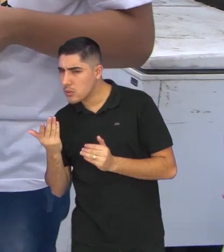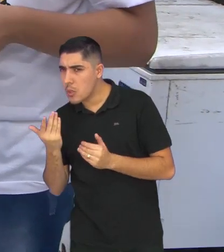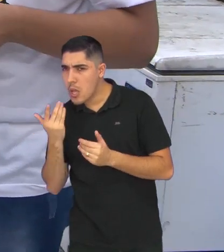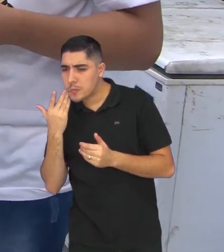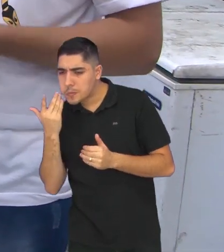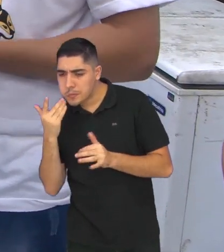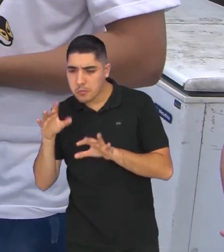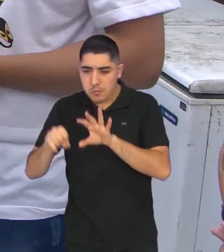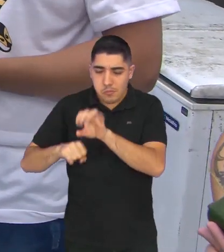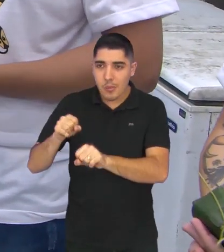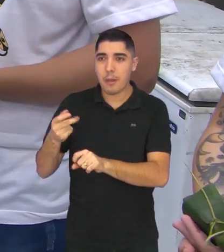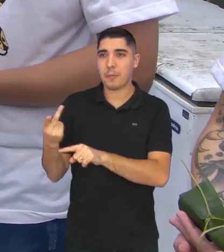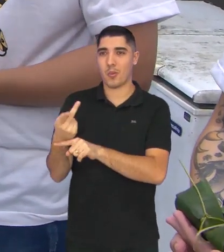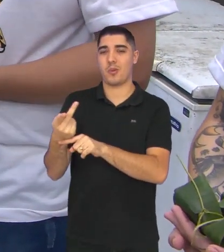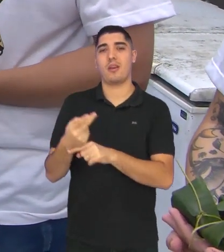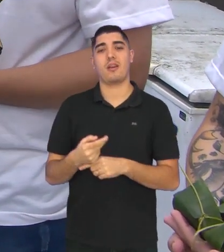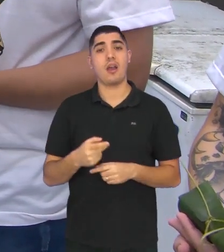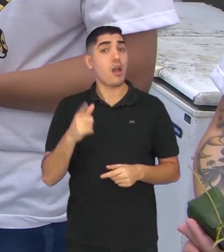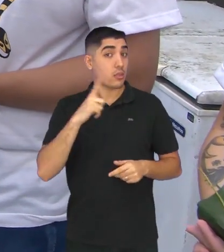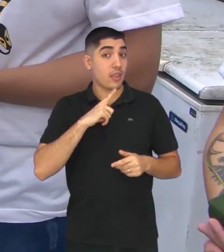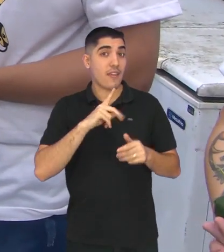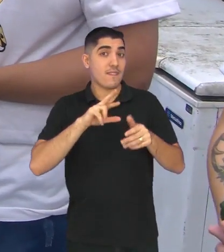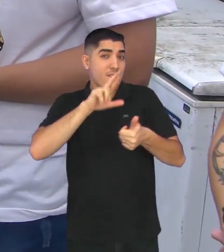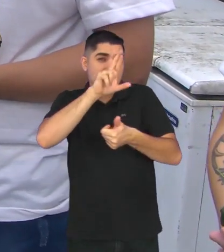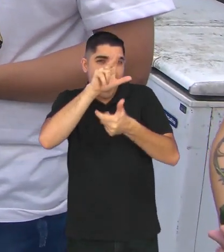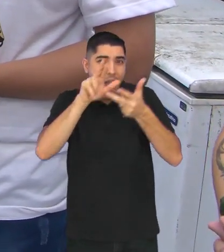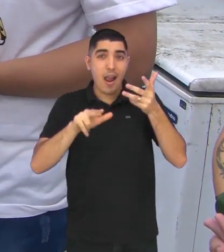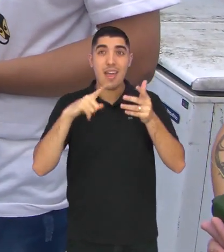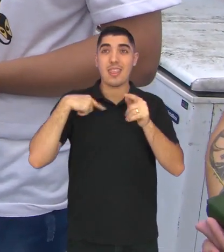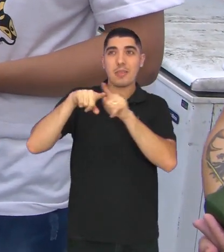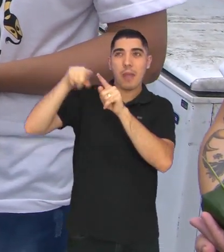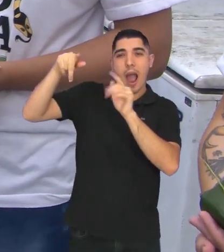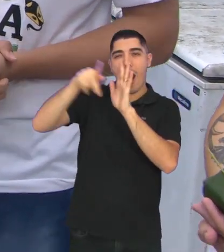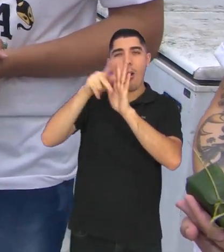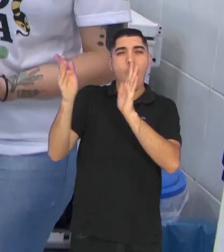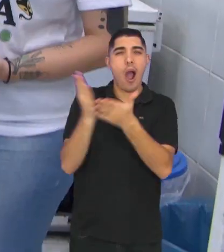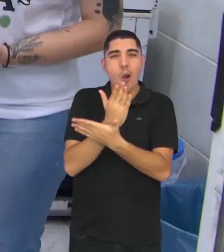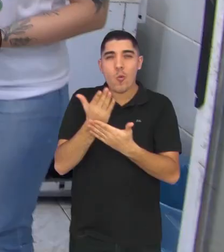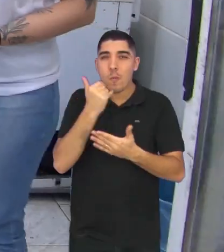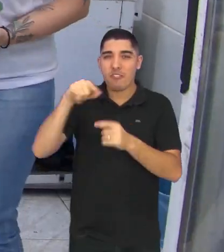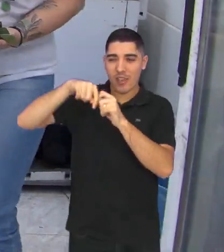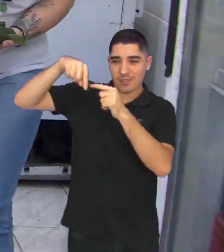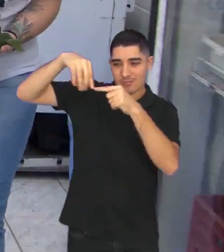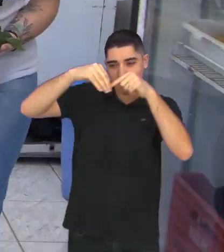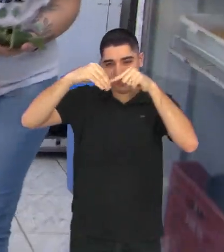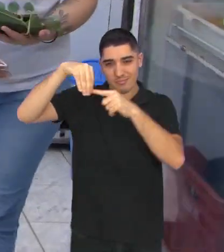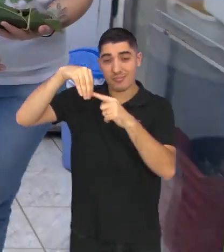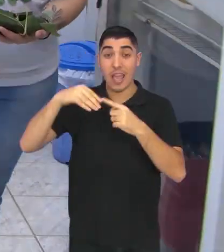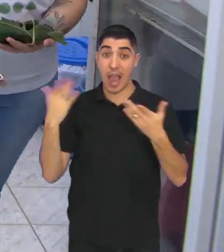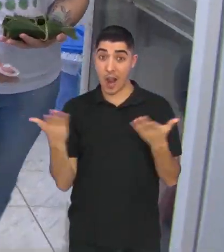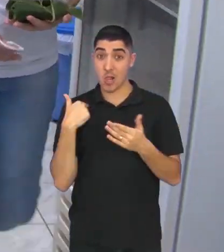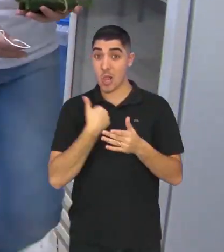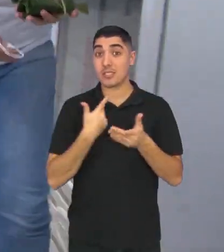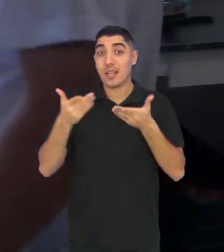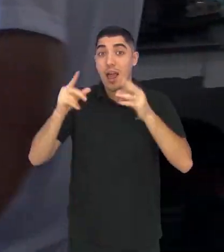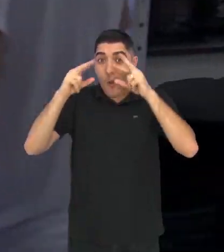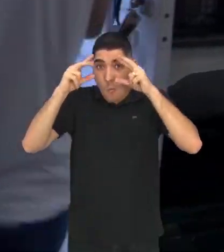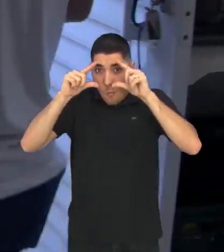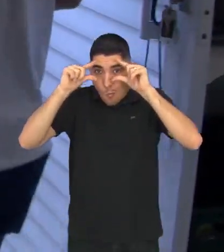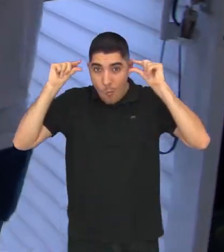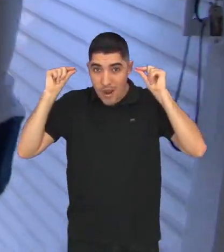Alguns a gente pendura também. São várias categorias, a ideia Sim. é dificultar cada vez mais, né? É. Então vamos lá, gente, nós vamos alimentar o